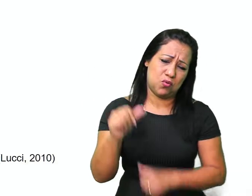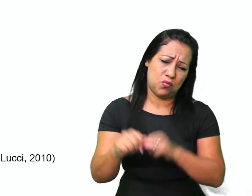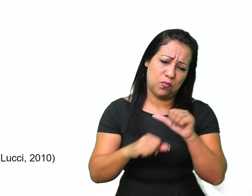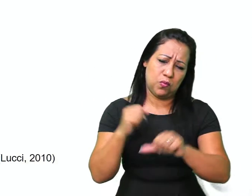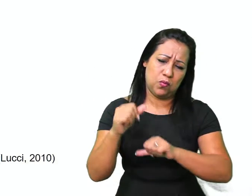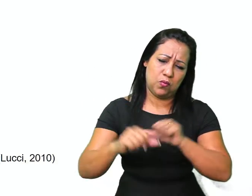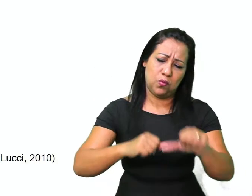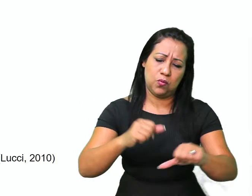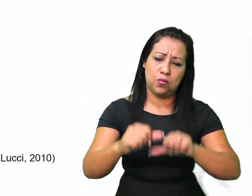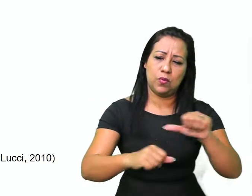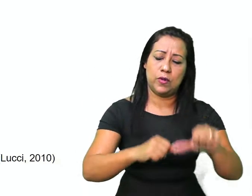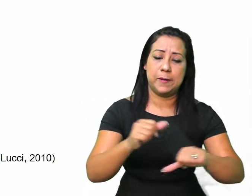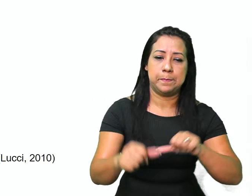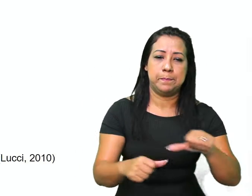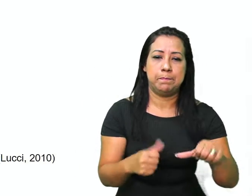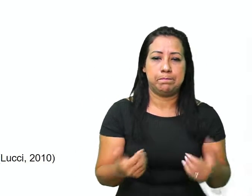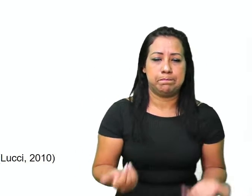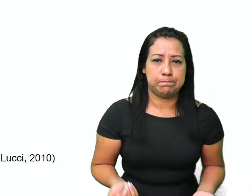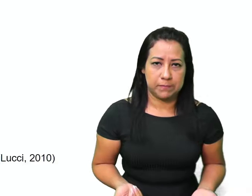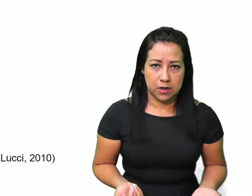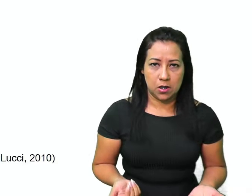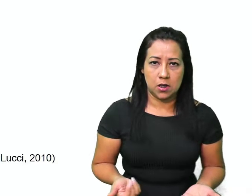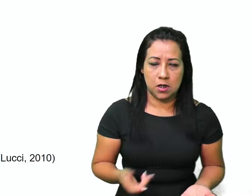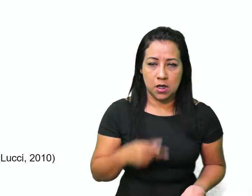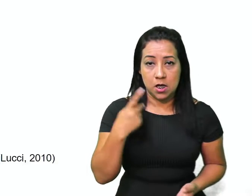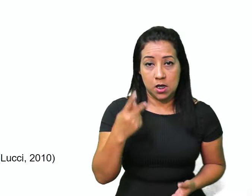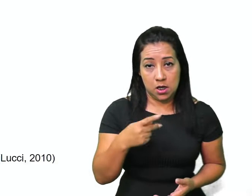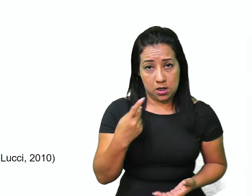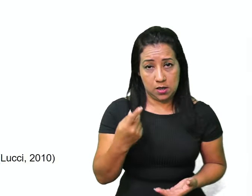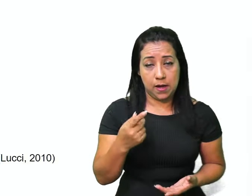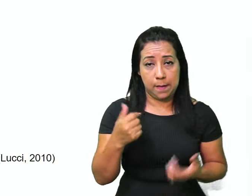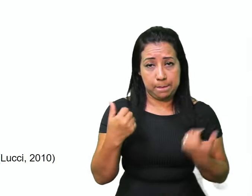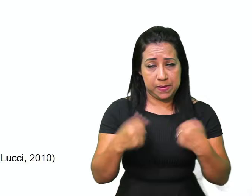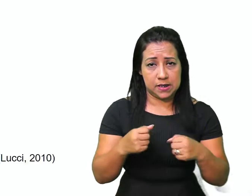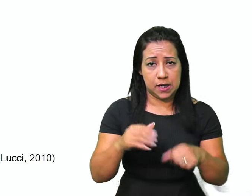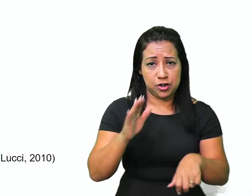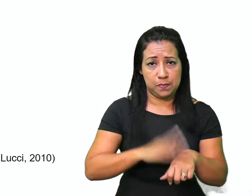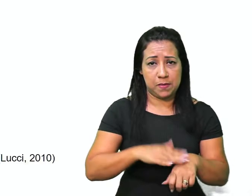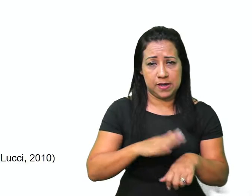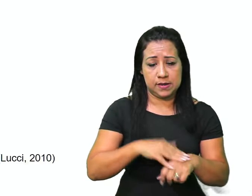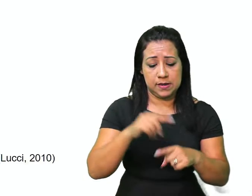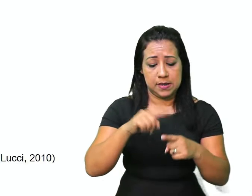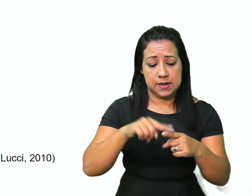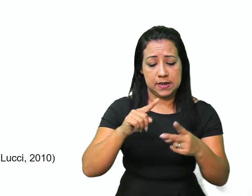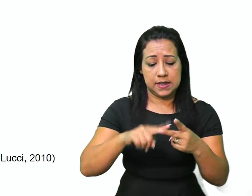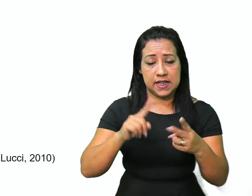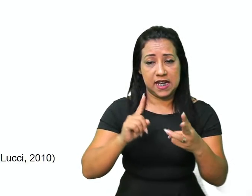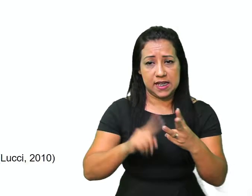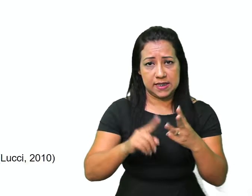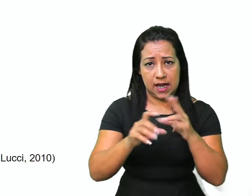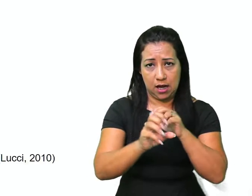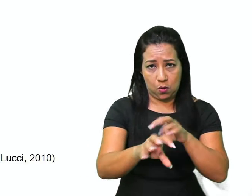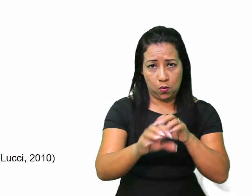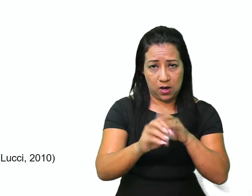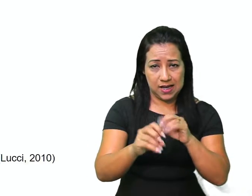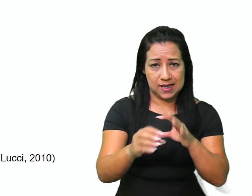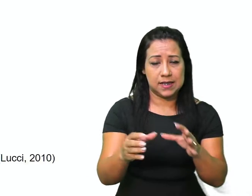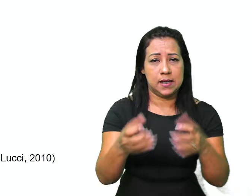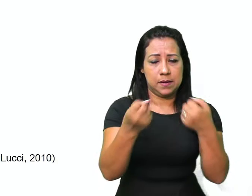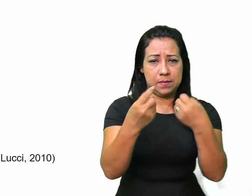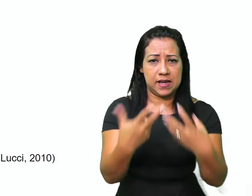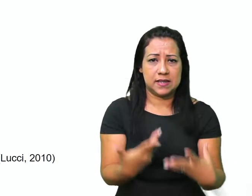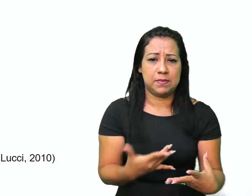cidades, eu ia ficar, no mínimo, 3 aulas, mas você tem a ajuda de história, como, por exemplo, falar da cidade